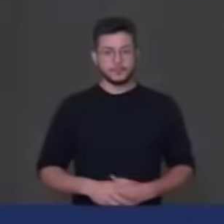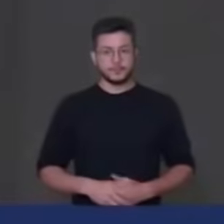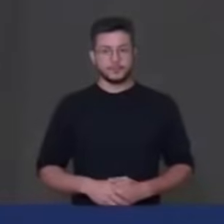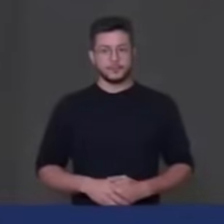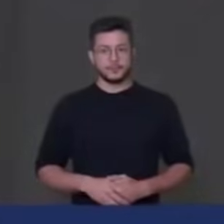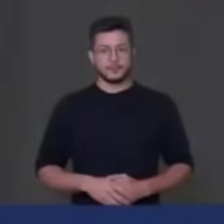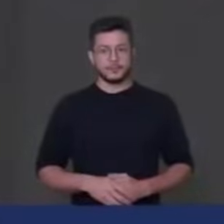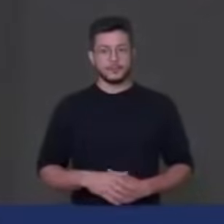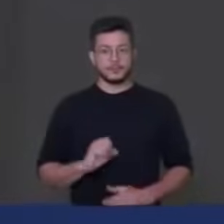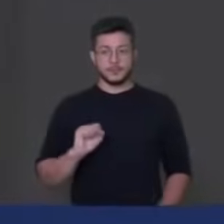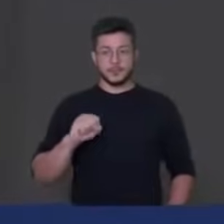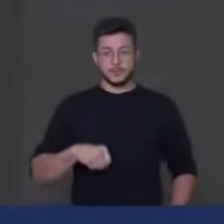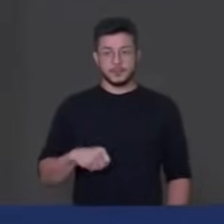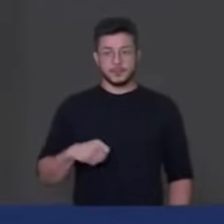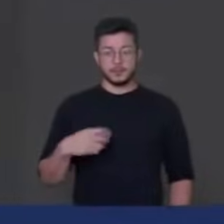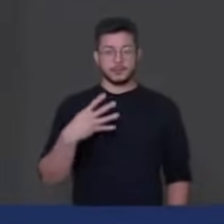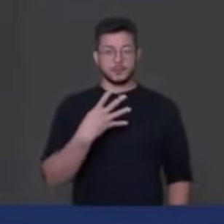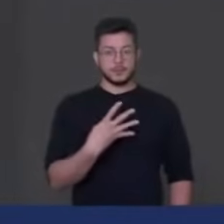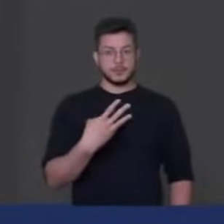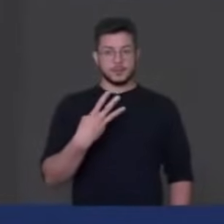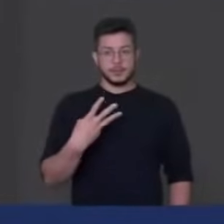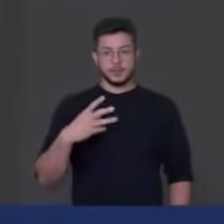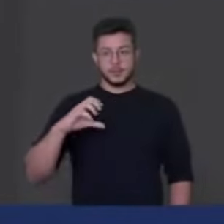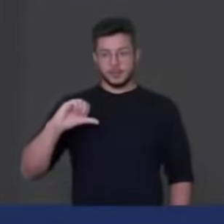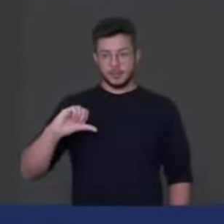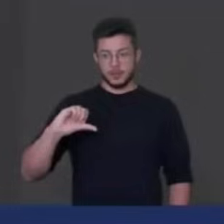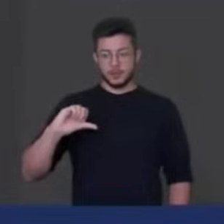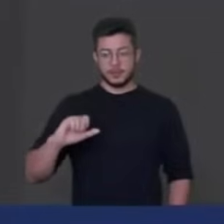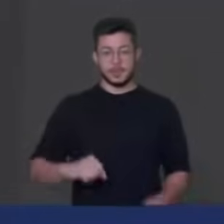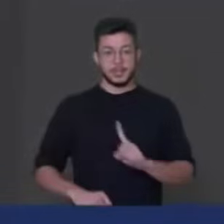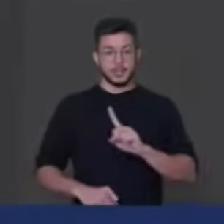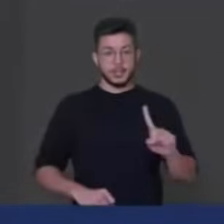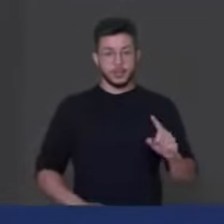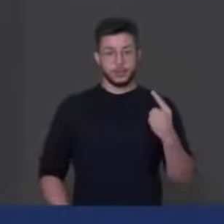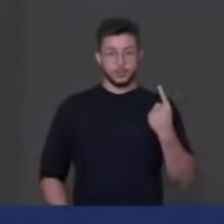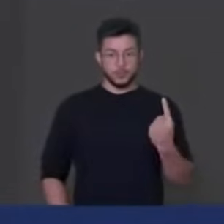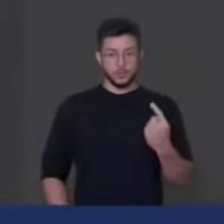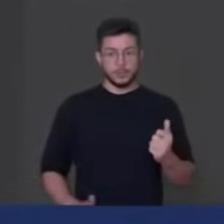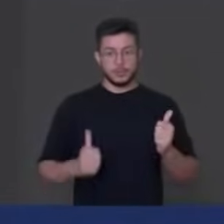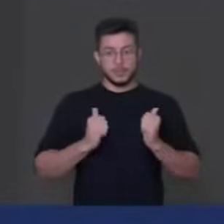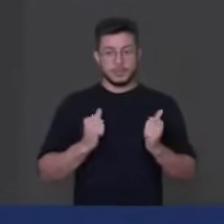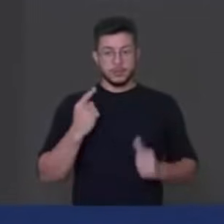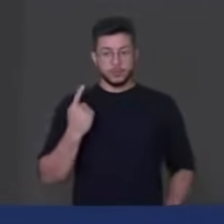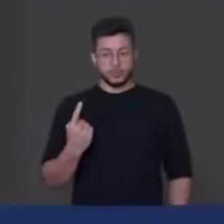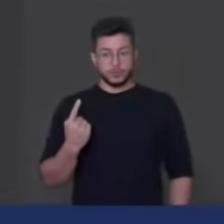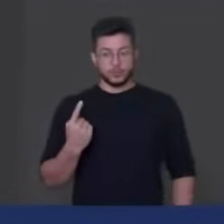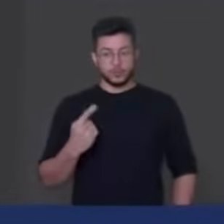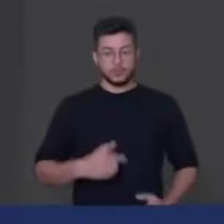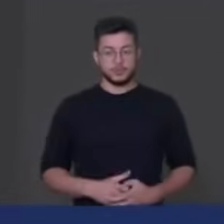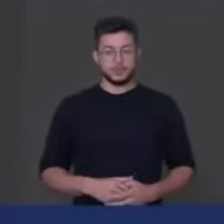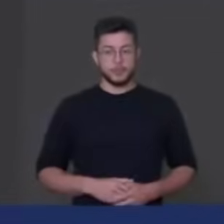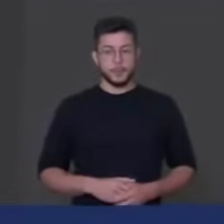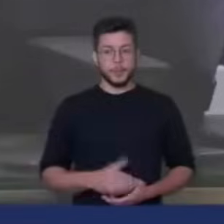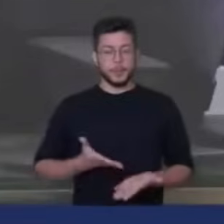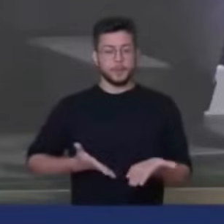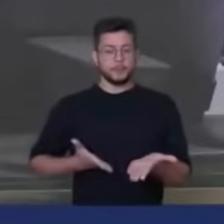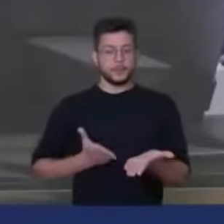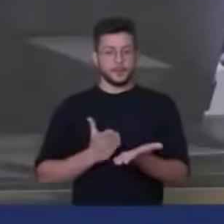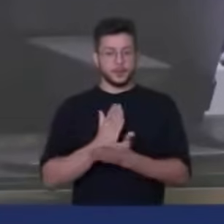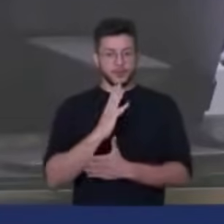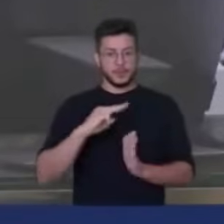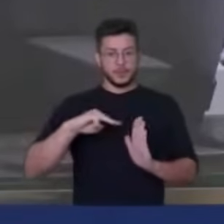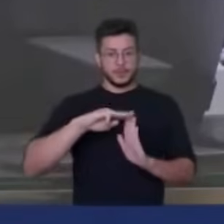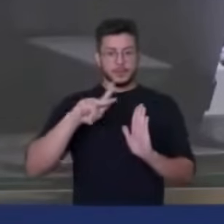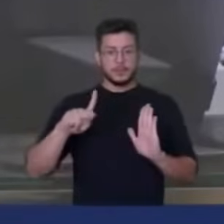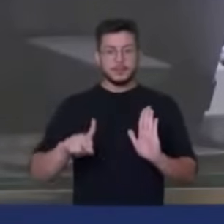Do PT. Sim, 439, não 1, abstenção 1. Está aprovada a medida